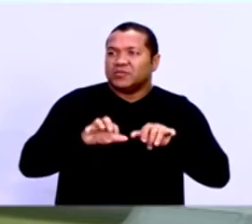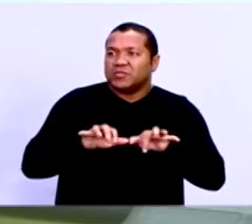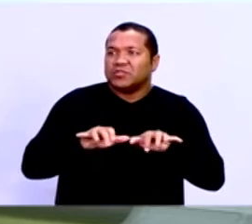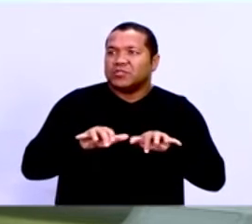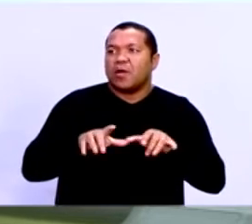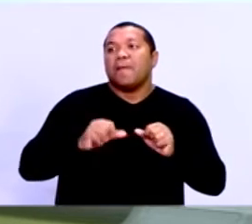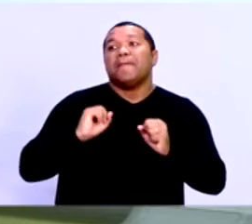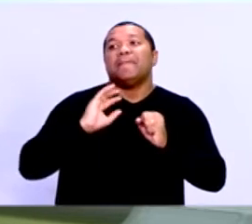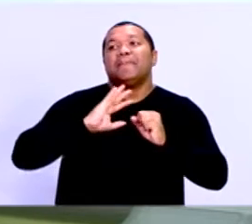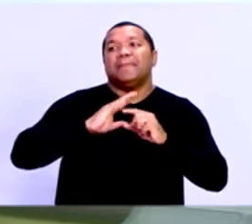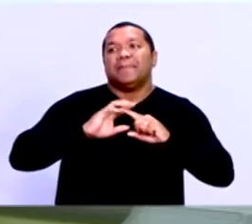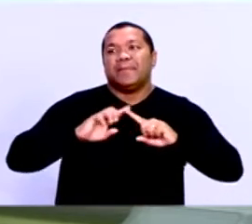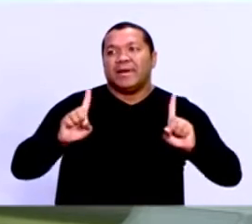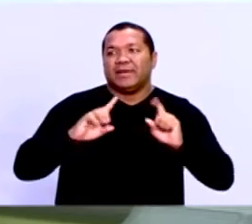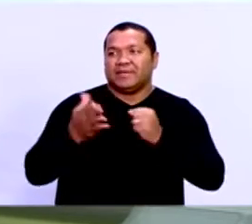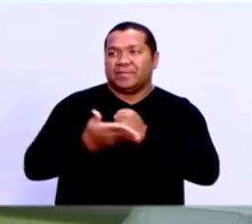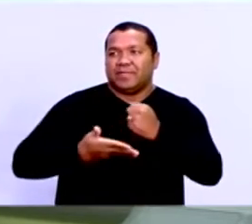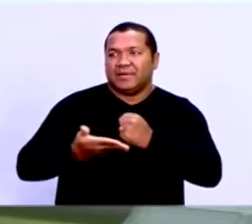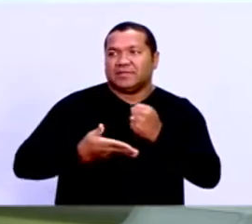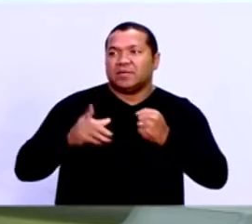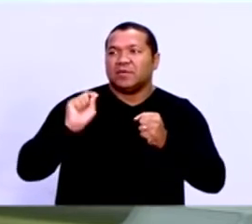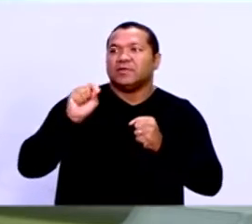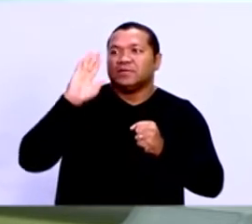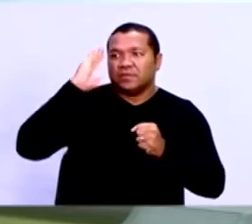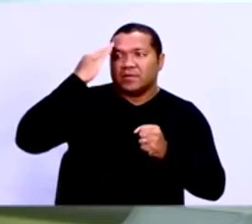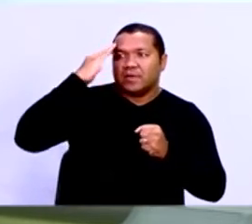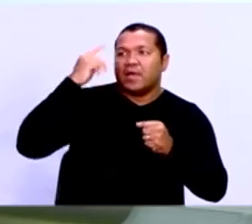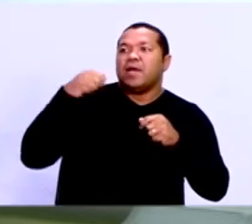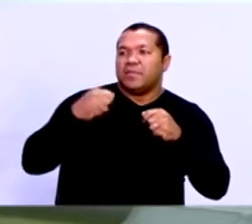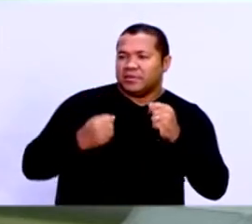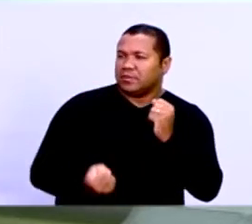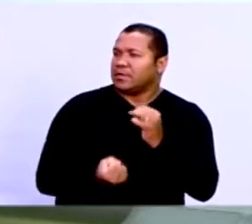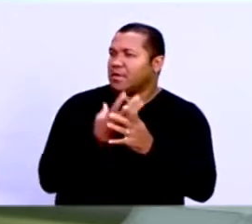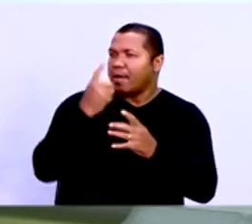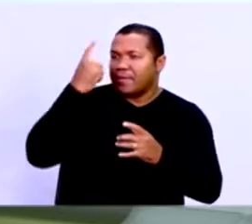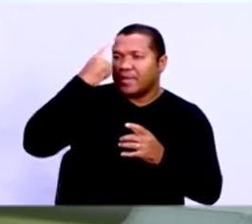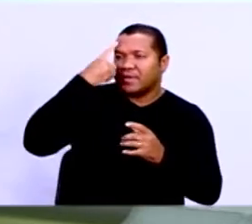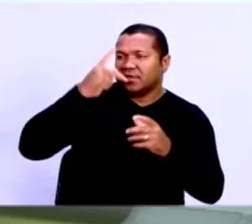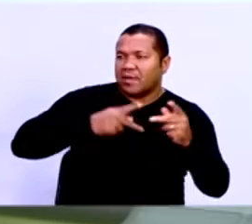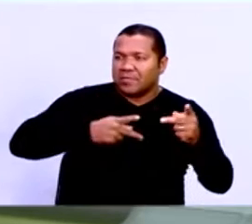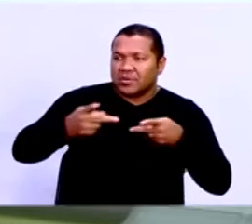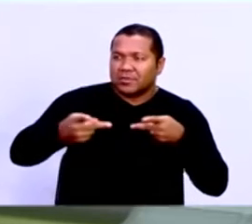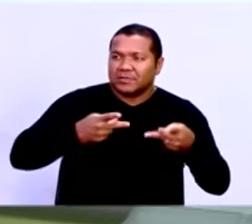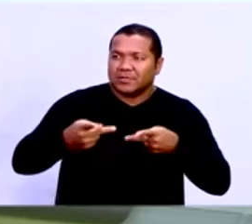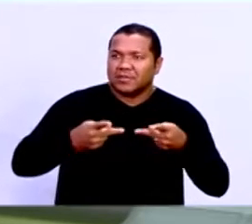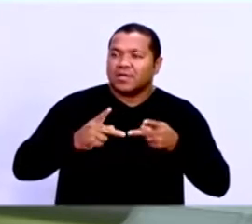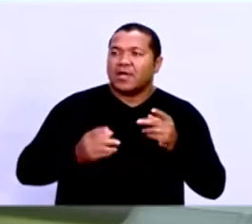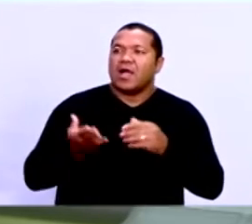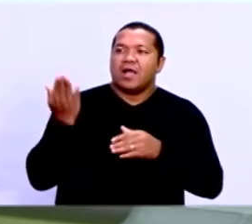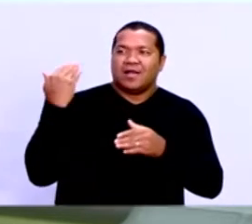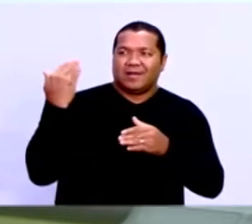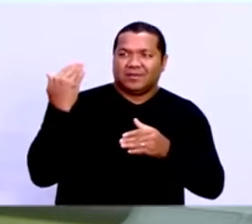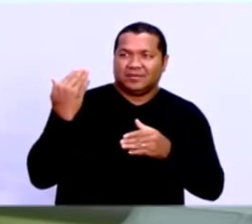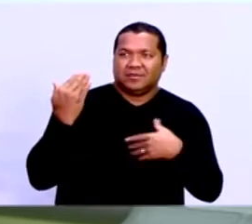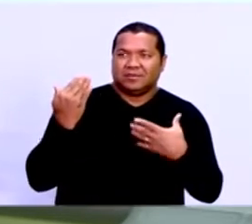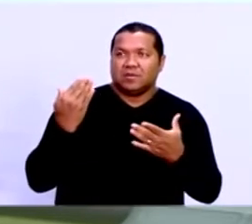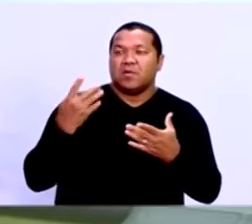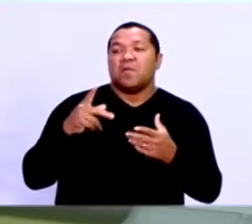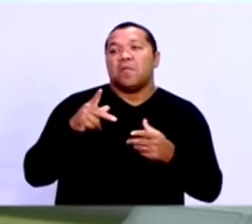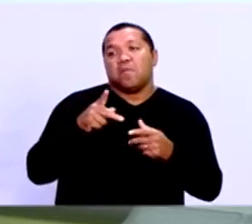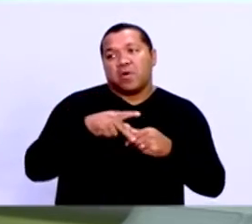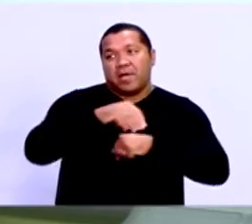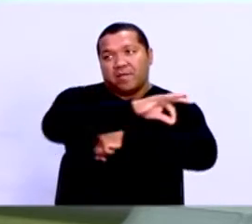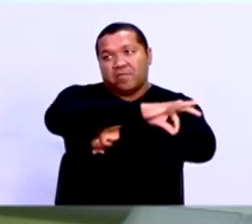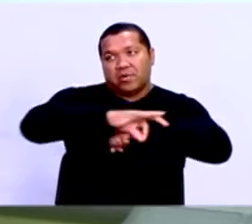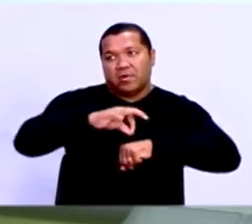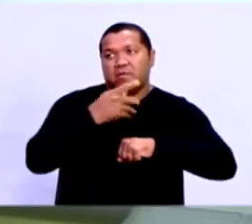basicamente isso que a gente tem que entender por isso nós temos que projetar antes né ô ô ô arquiteto ele faria um engenheiro que faria